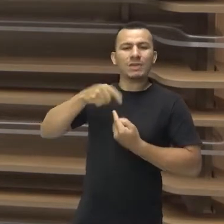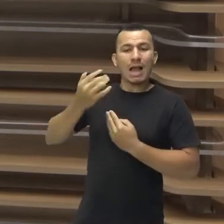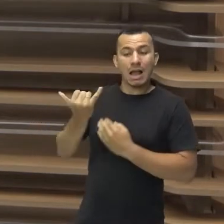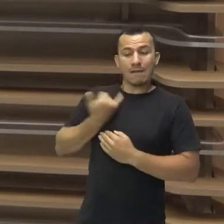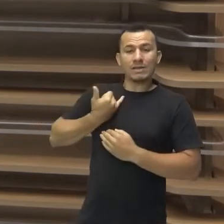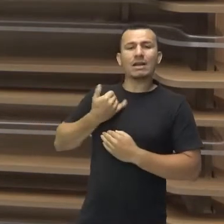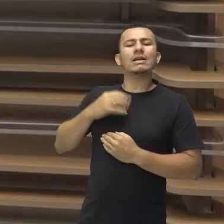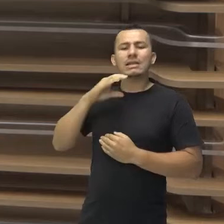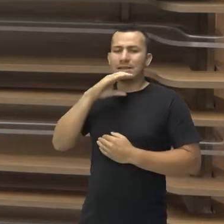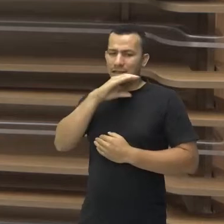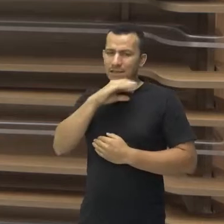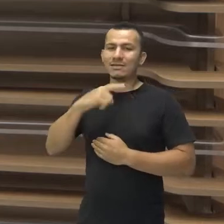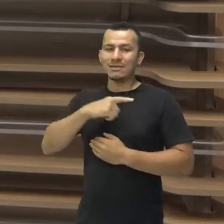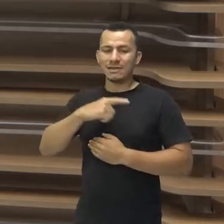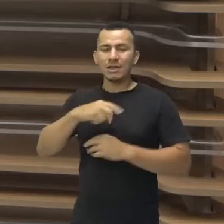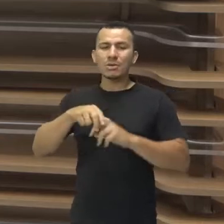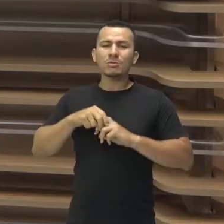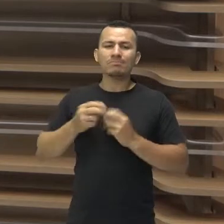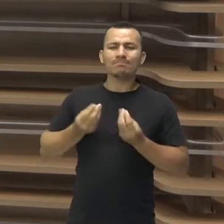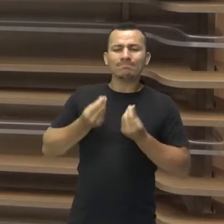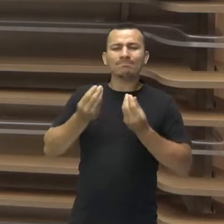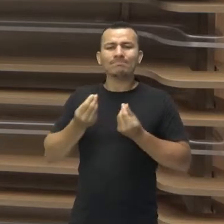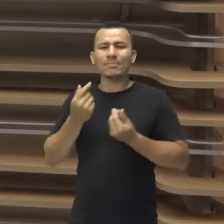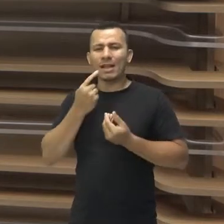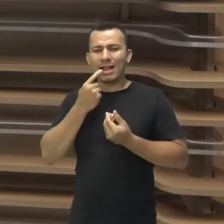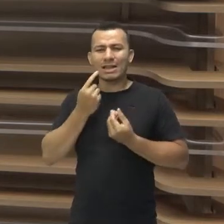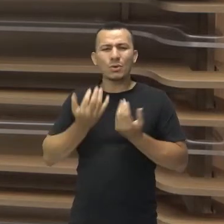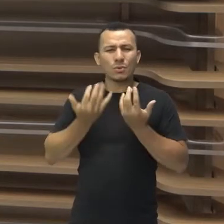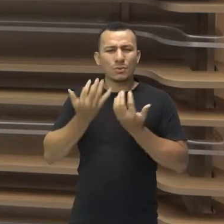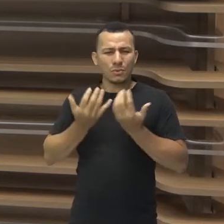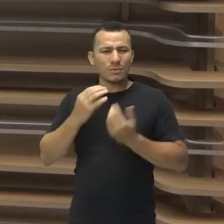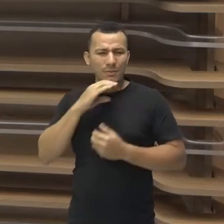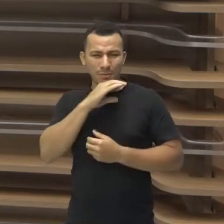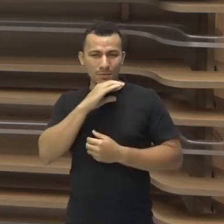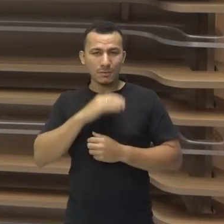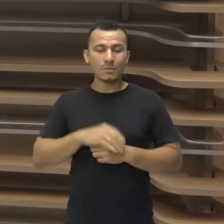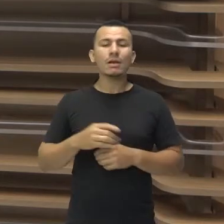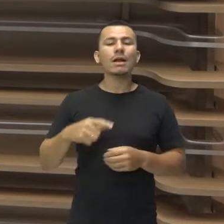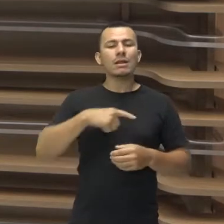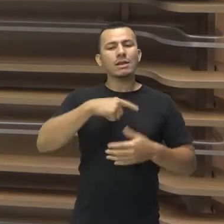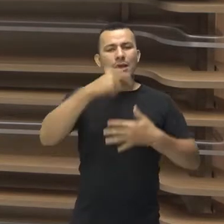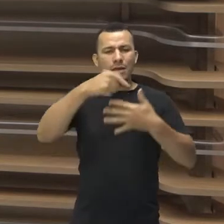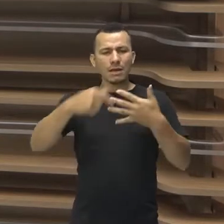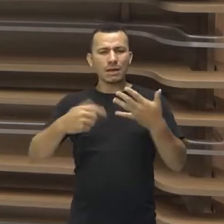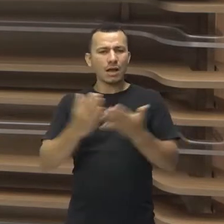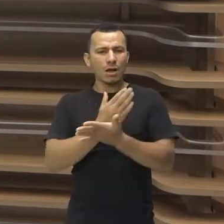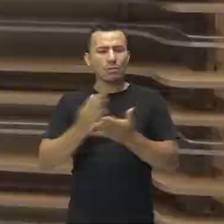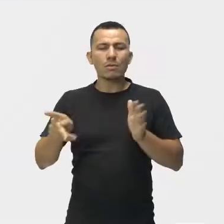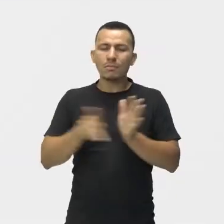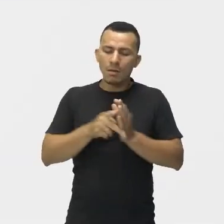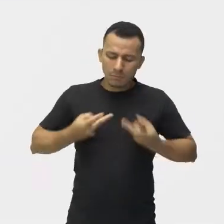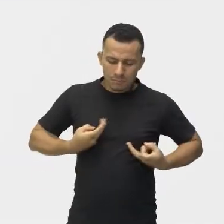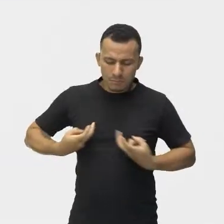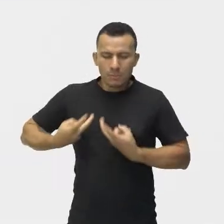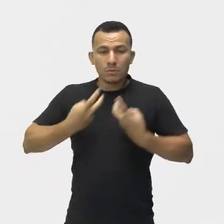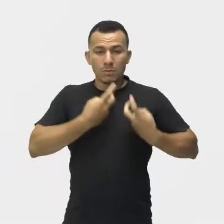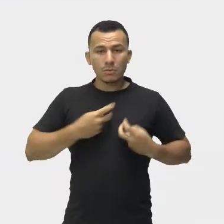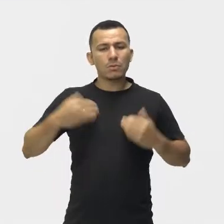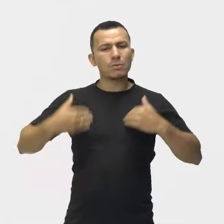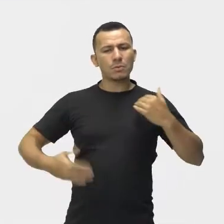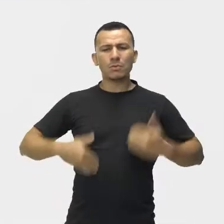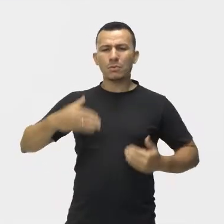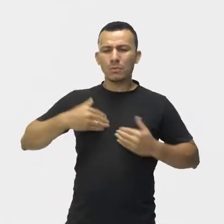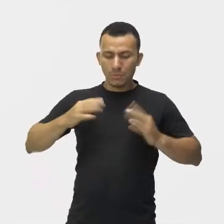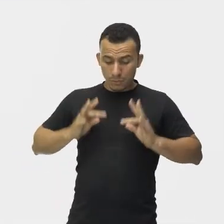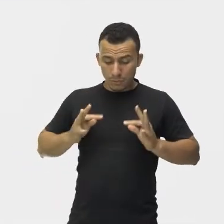quente. Aí você fica com aquela sensação ali de queimando, certo? Então são alguns dos receptores que nós temos aí, eles vão estar presentes em todo o